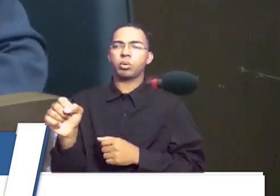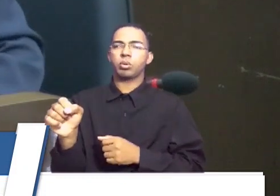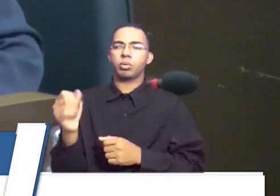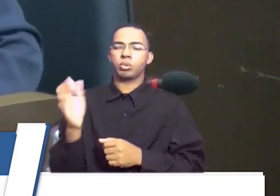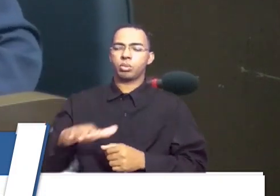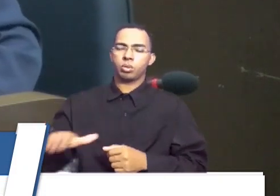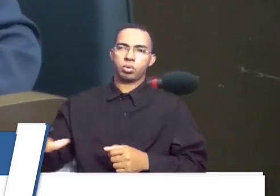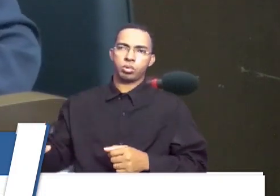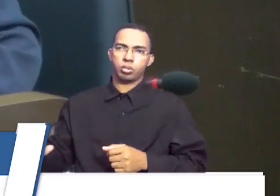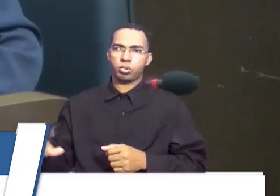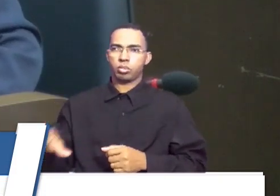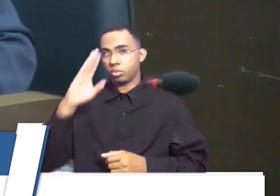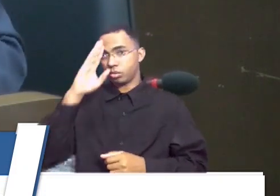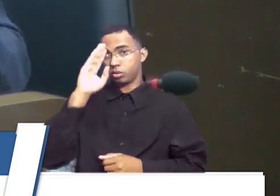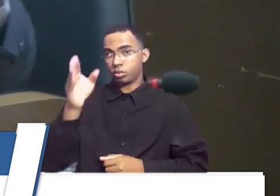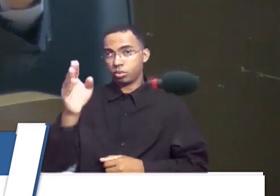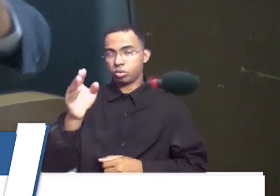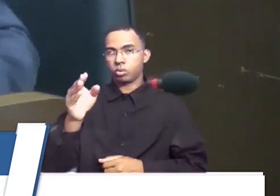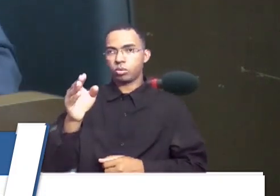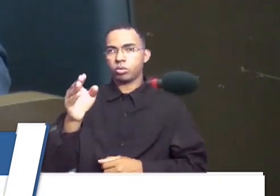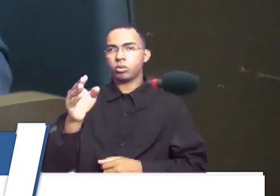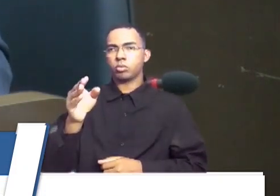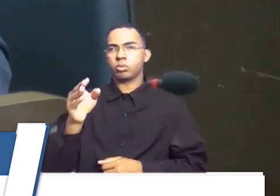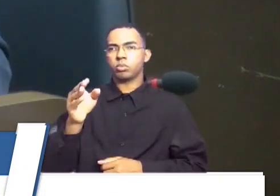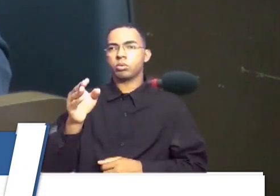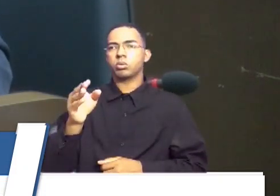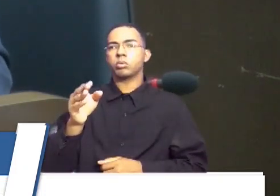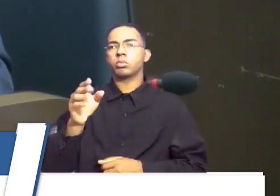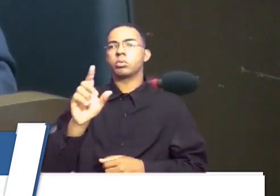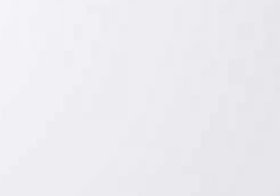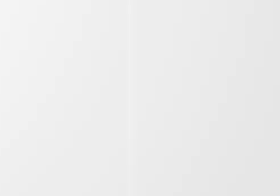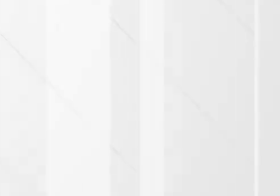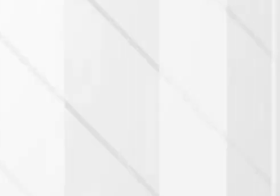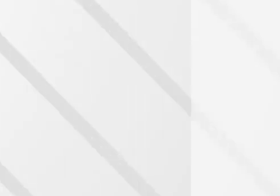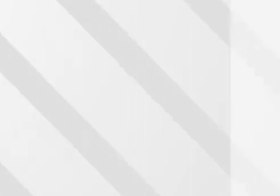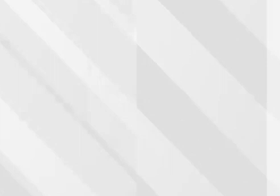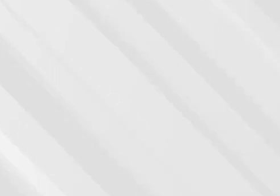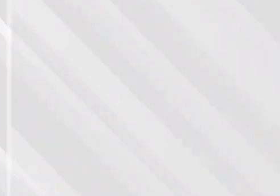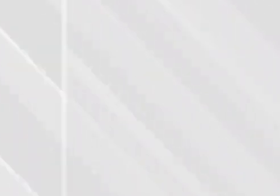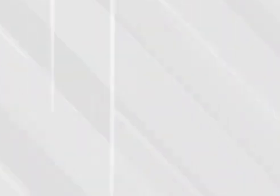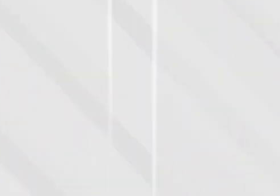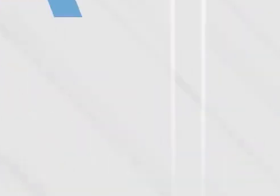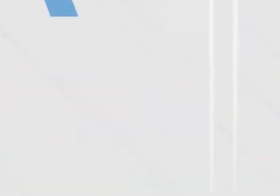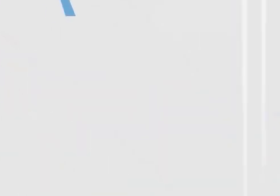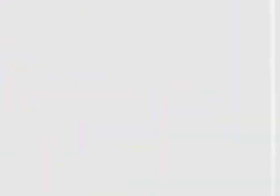e principalmente desse público que está saindo aí da fase da creche.